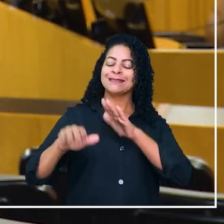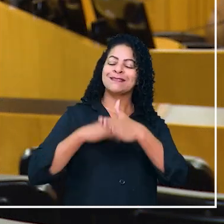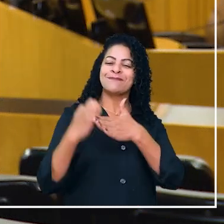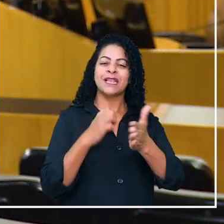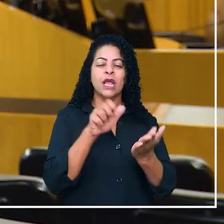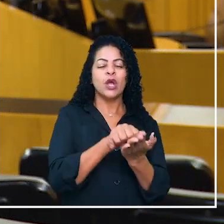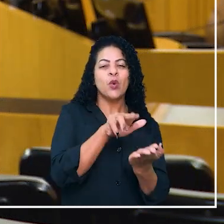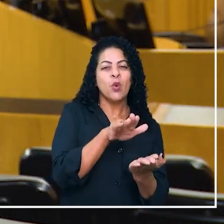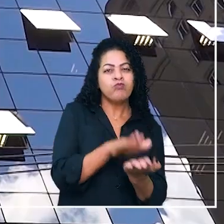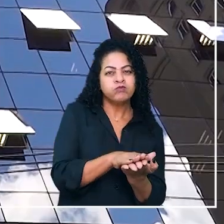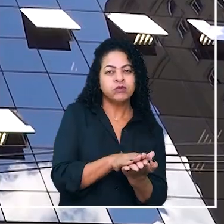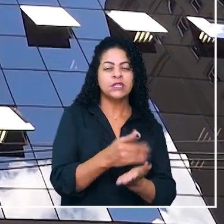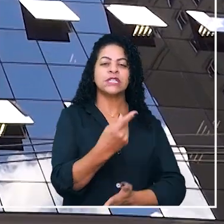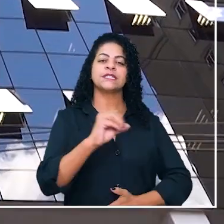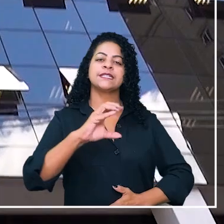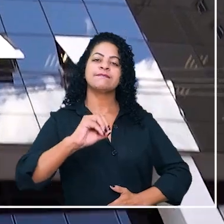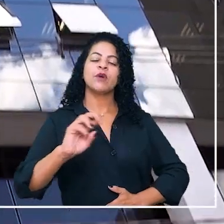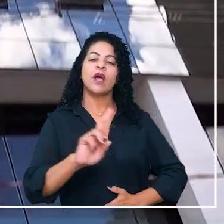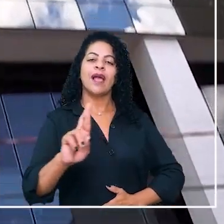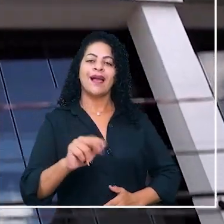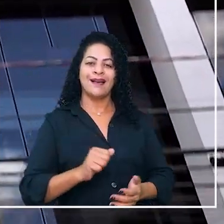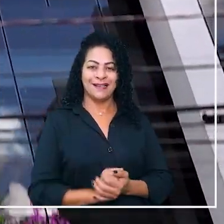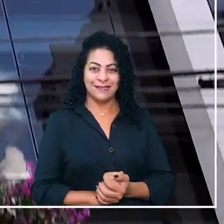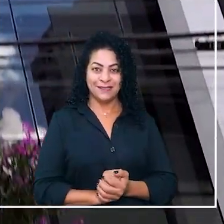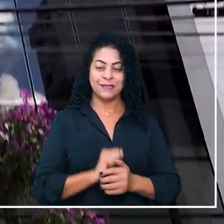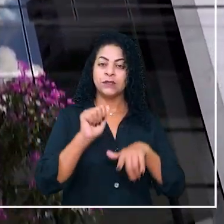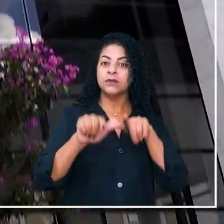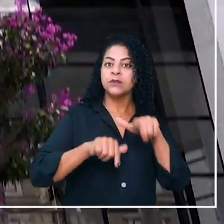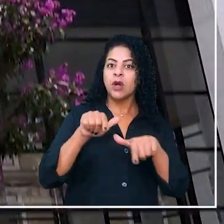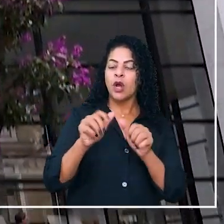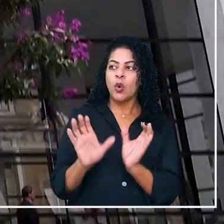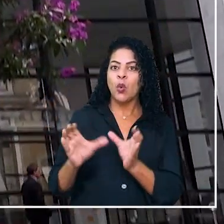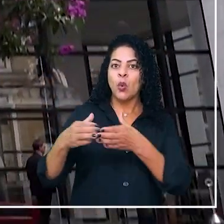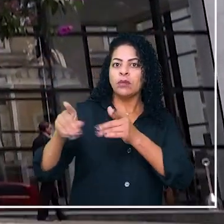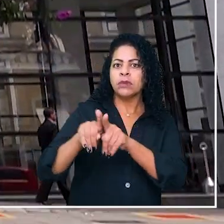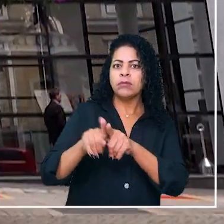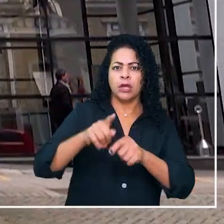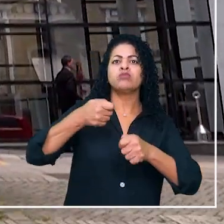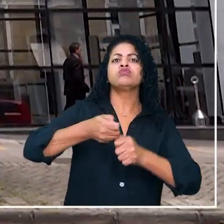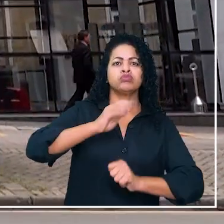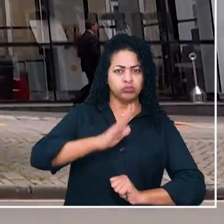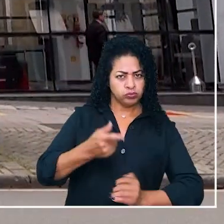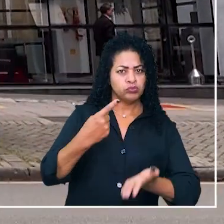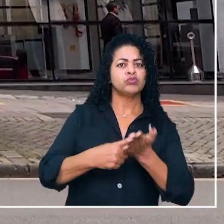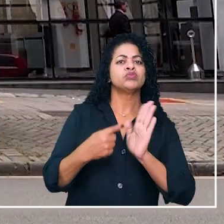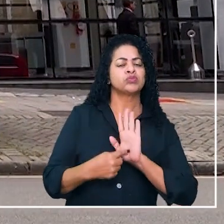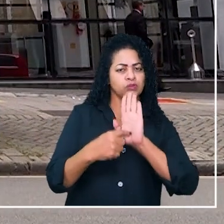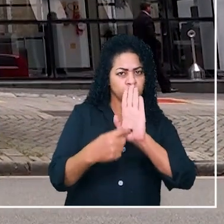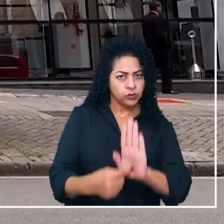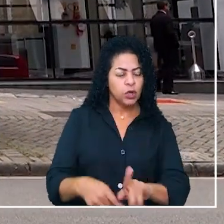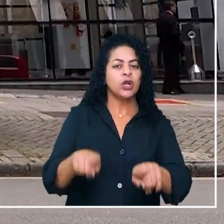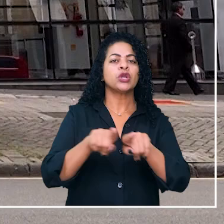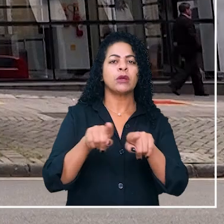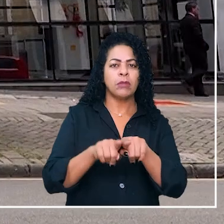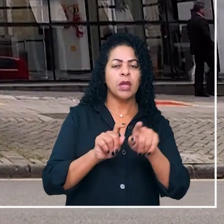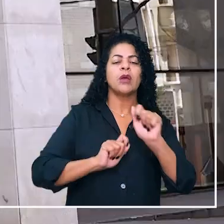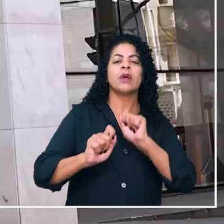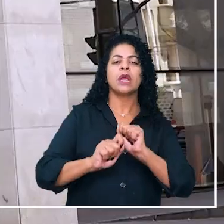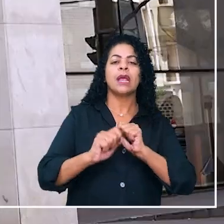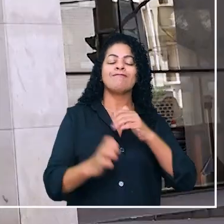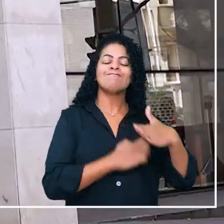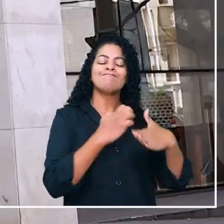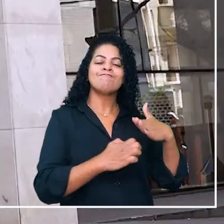de R$100 mil. O Tribunal Regional do Trabalho da 9ª Região confirmou a determinação e reiterou que a